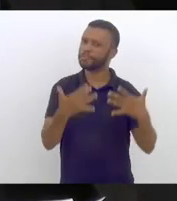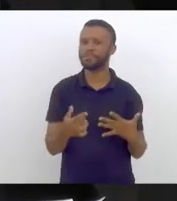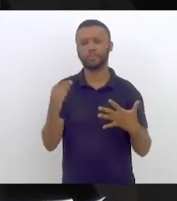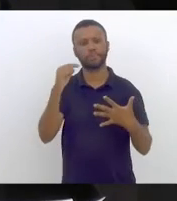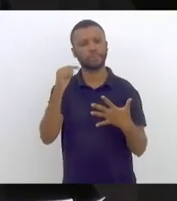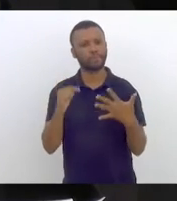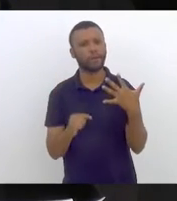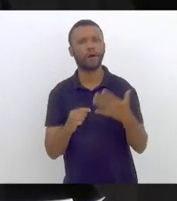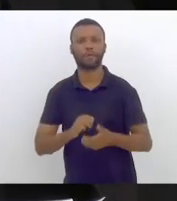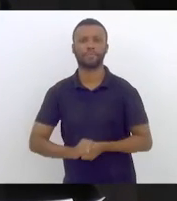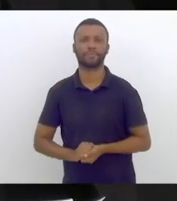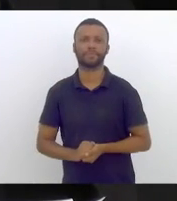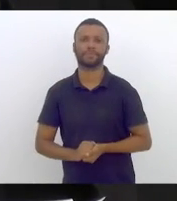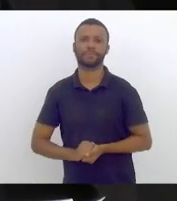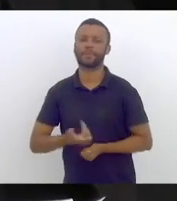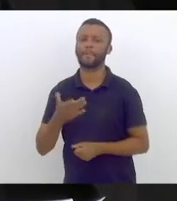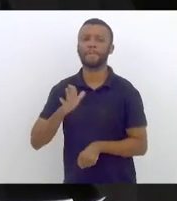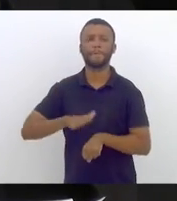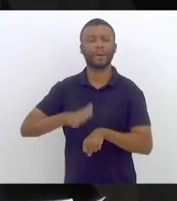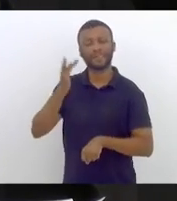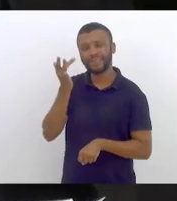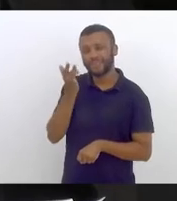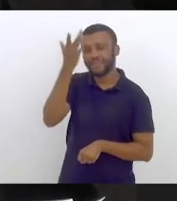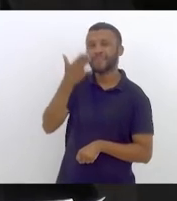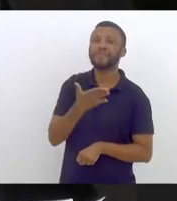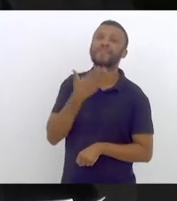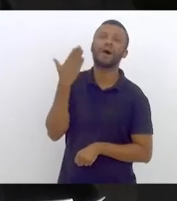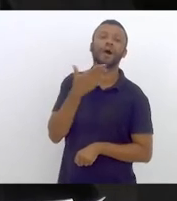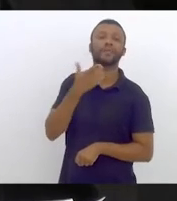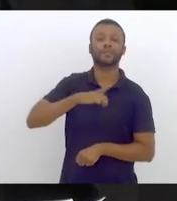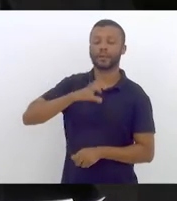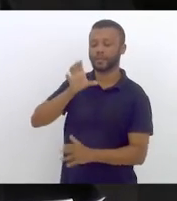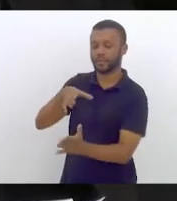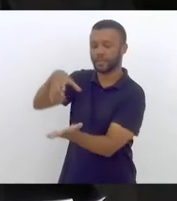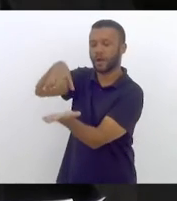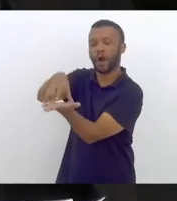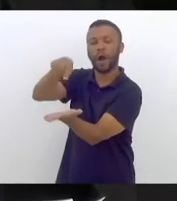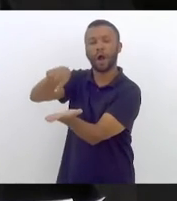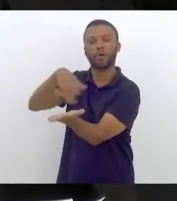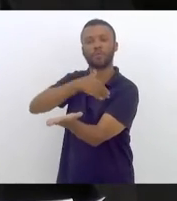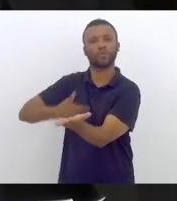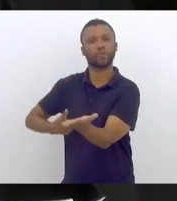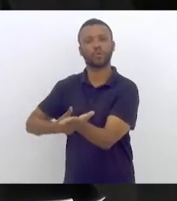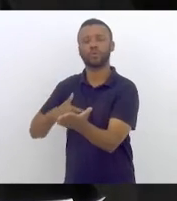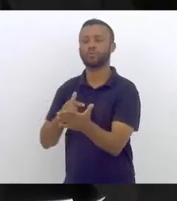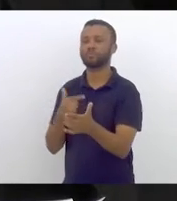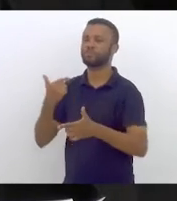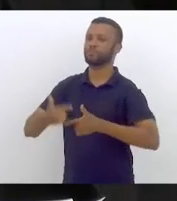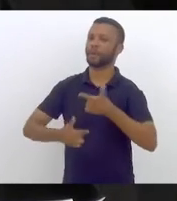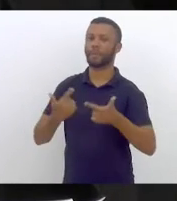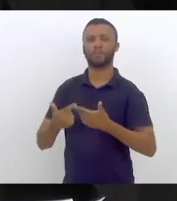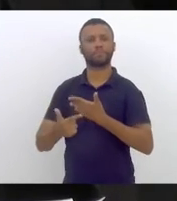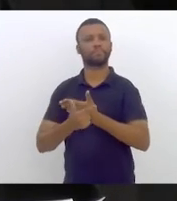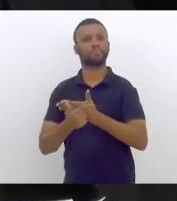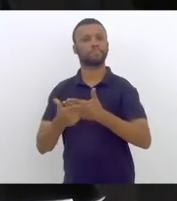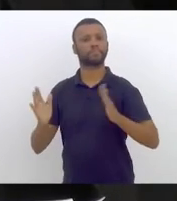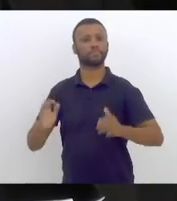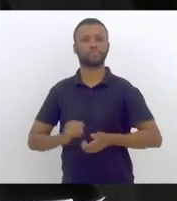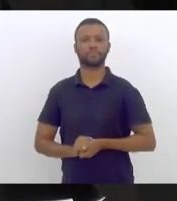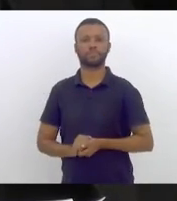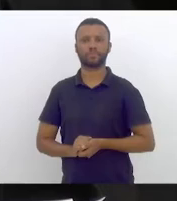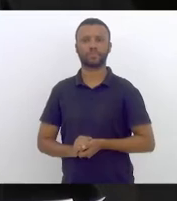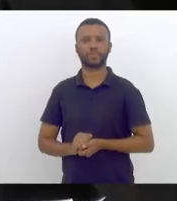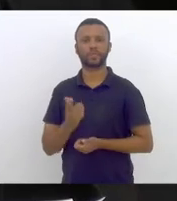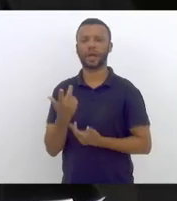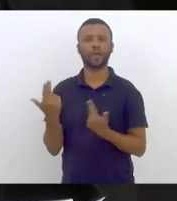falamos sobre isso ontem, seria muito mais fácil ter este órgão estadual cumprindo o seu papel, que eu já disse várias vezes aqui, de uma espécie